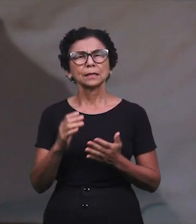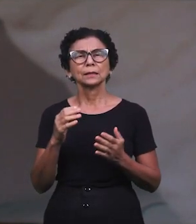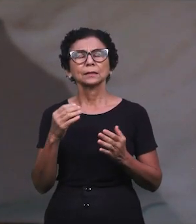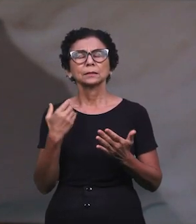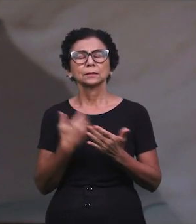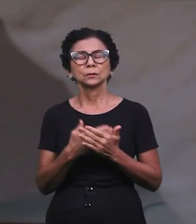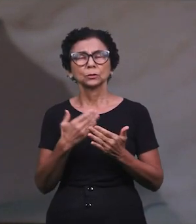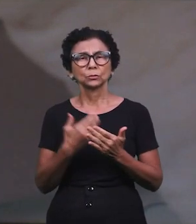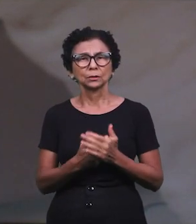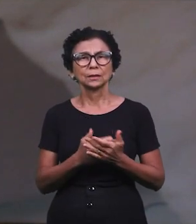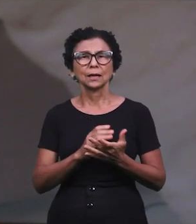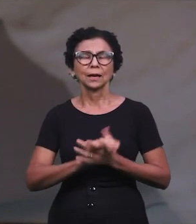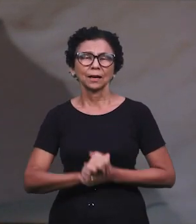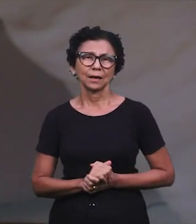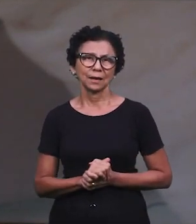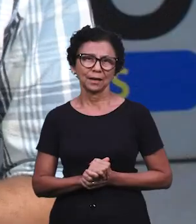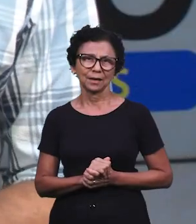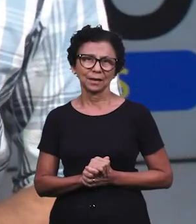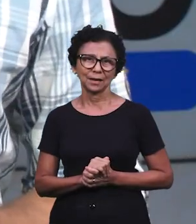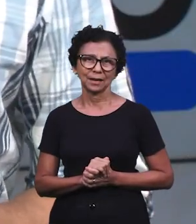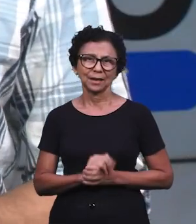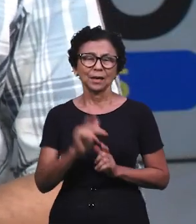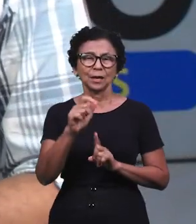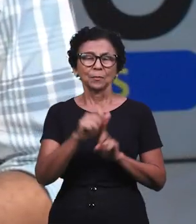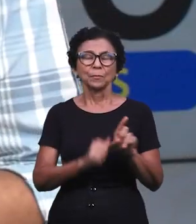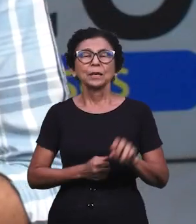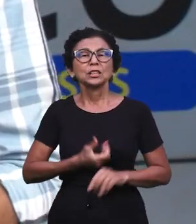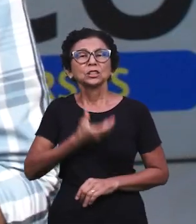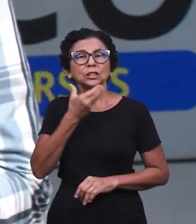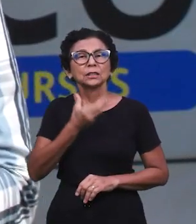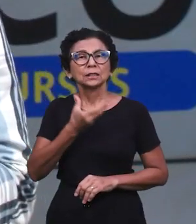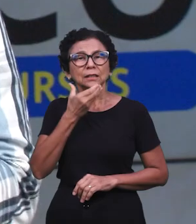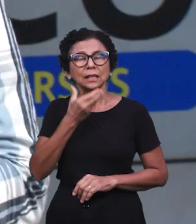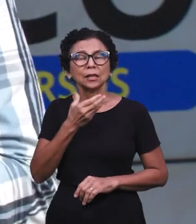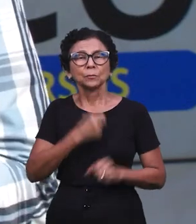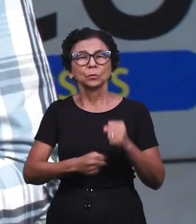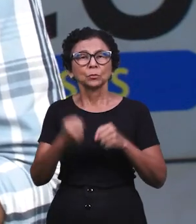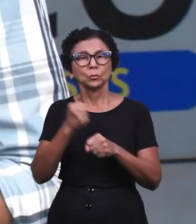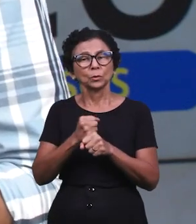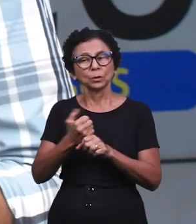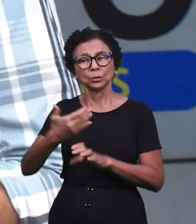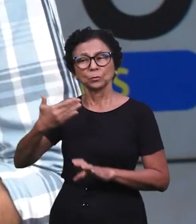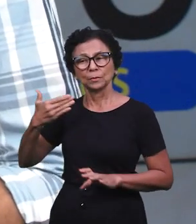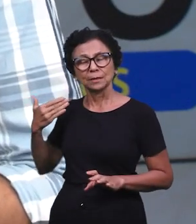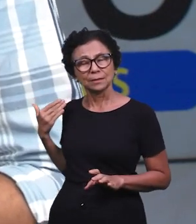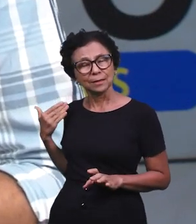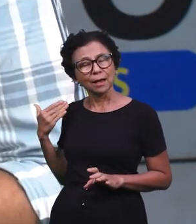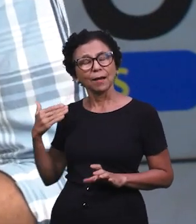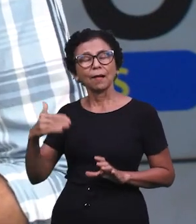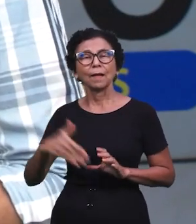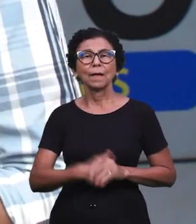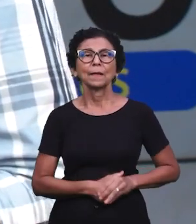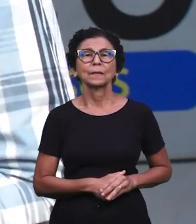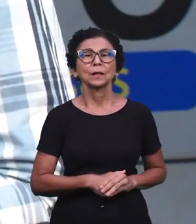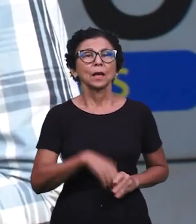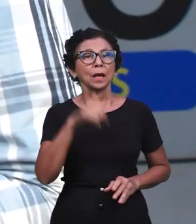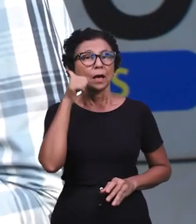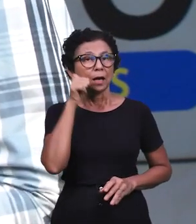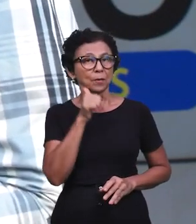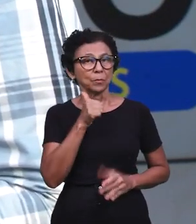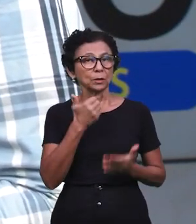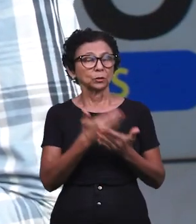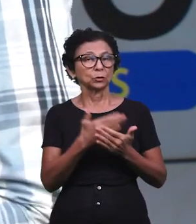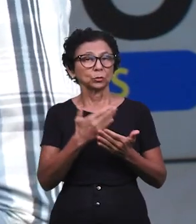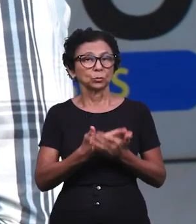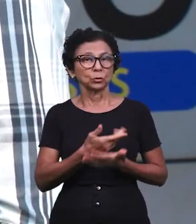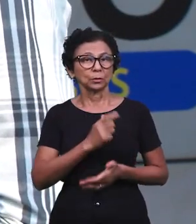área fiscal. Aqui nós temos uma irmã que está estudando para ser auditora fiscal. Já mandou para nós aqui algumas perguntas. Olha que interessante